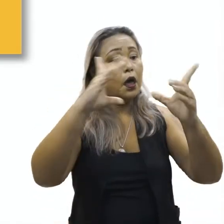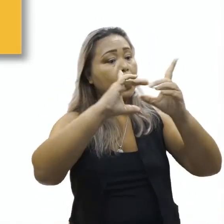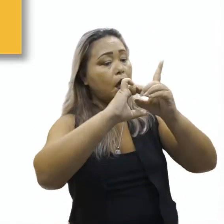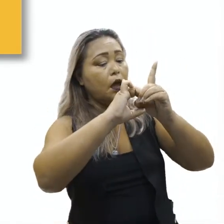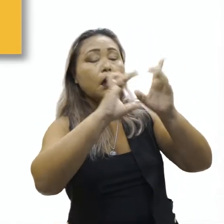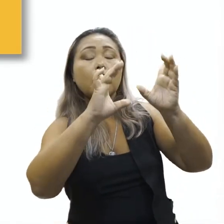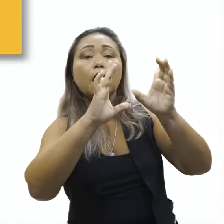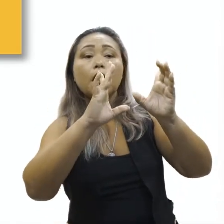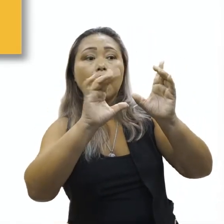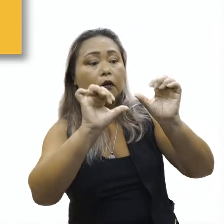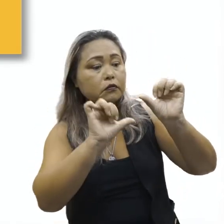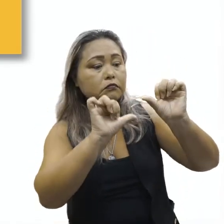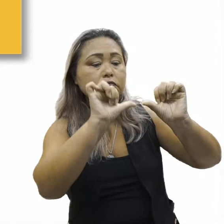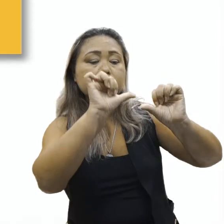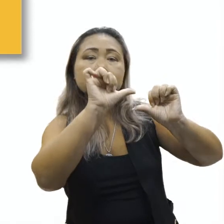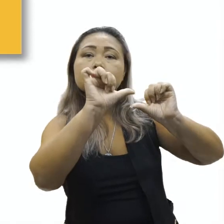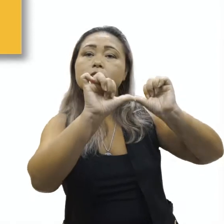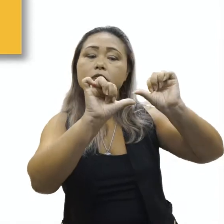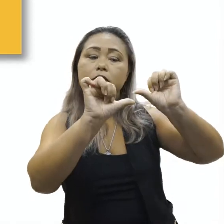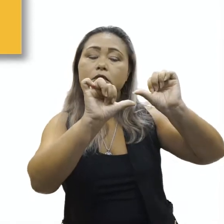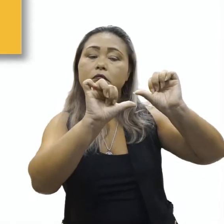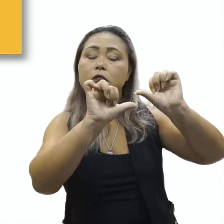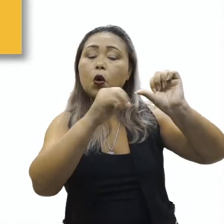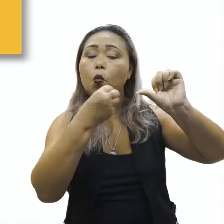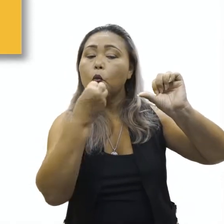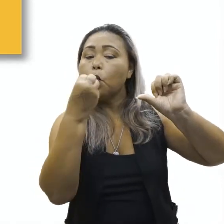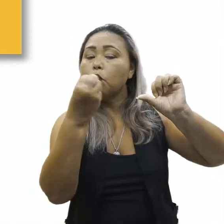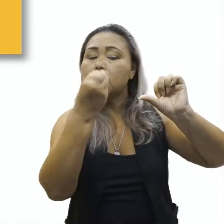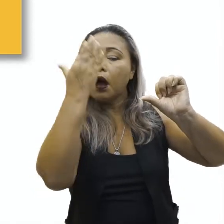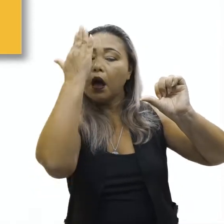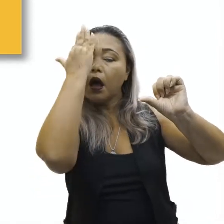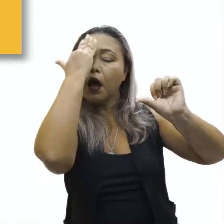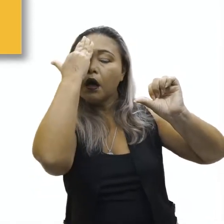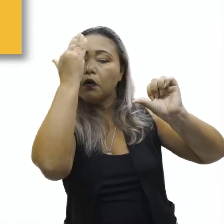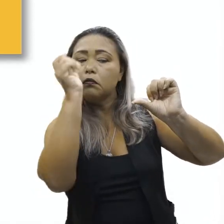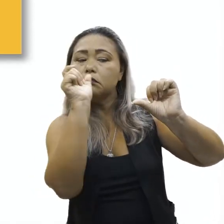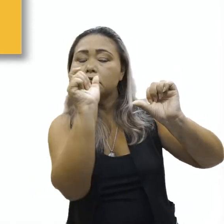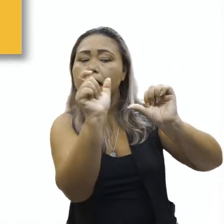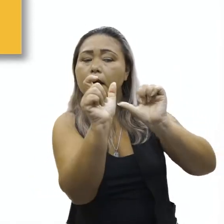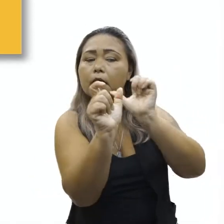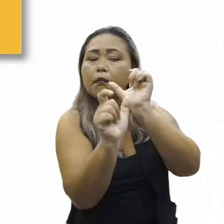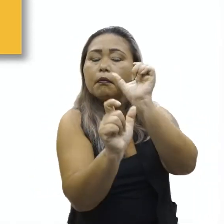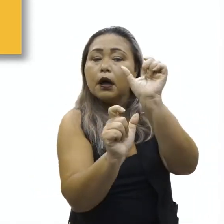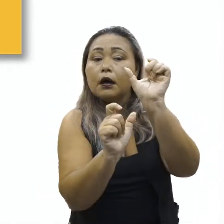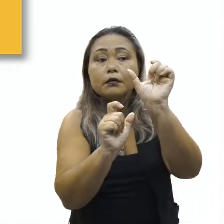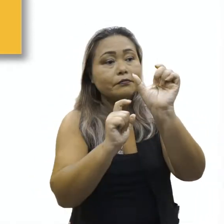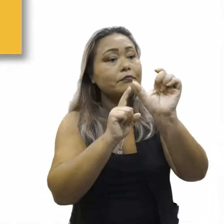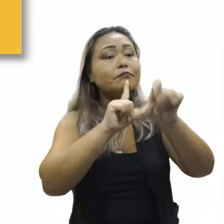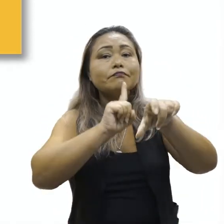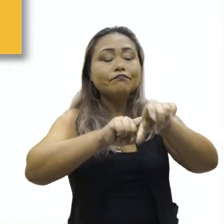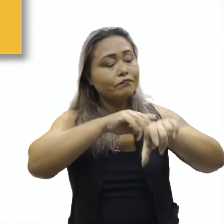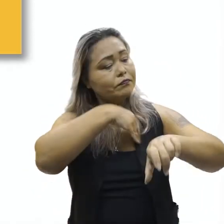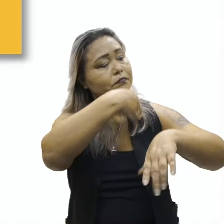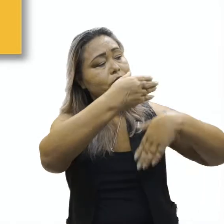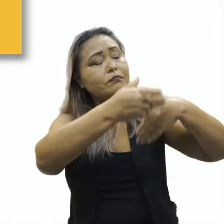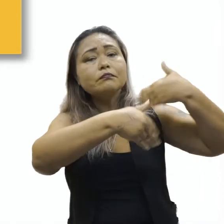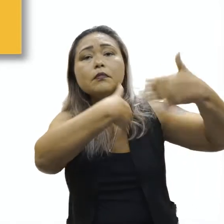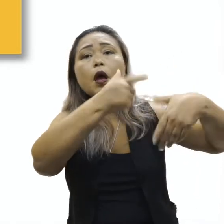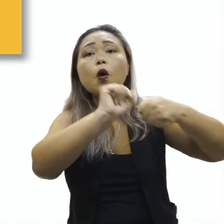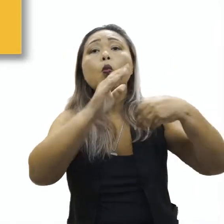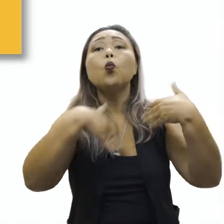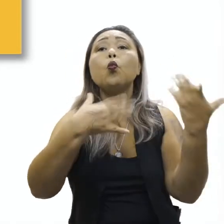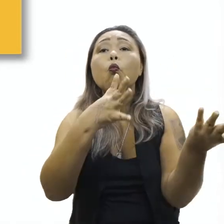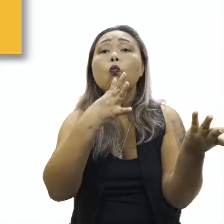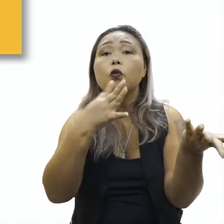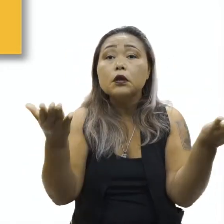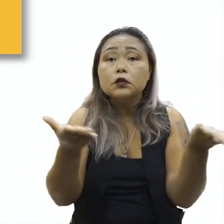foi mudando a sua forma de entendimento com o tempo. Então, hoje, o que a gente conhece hoje como